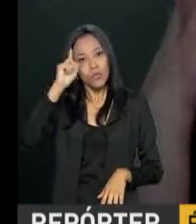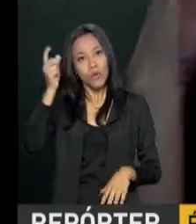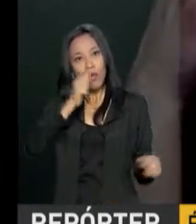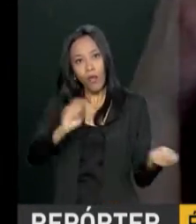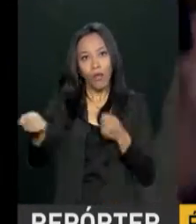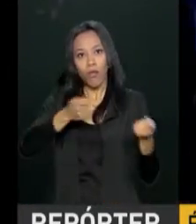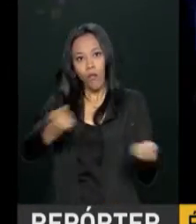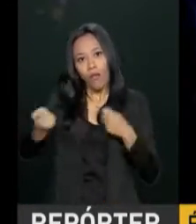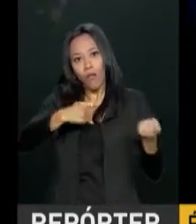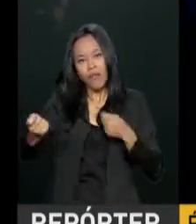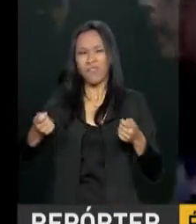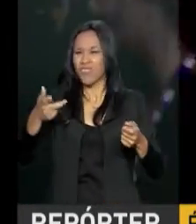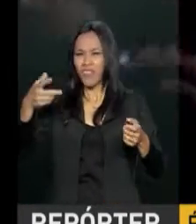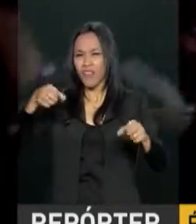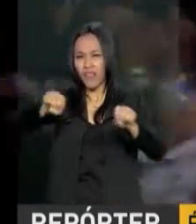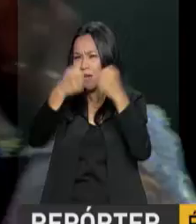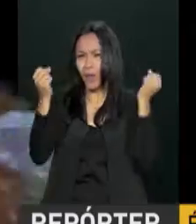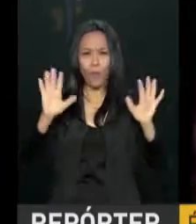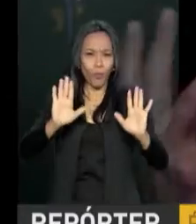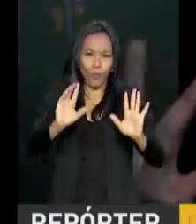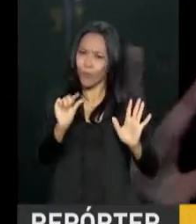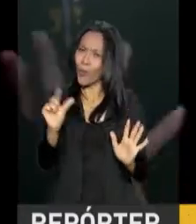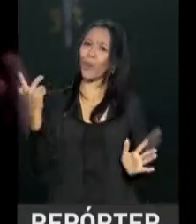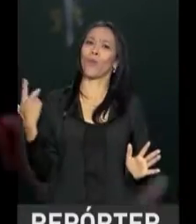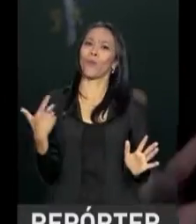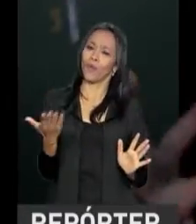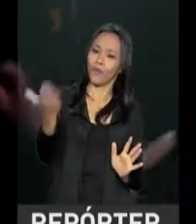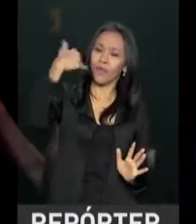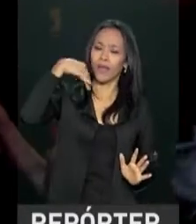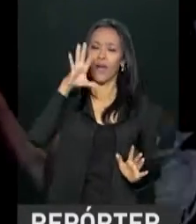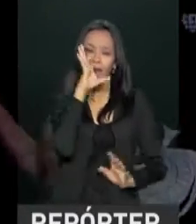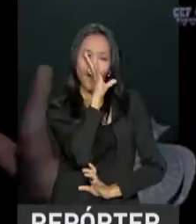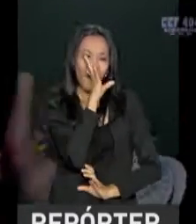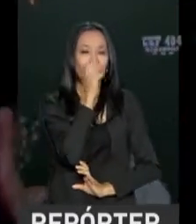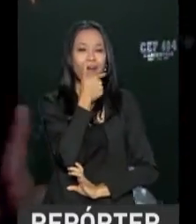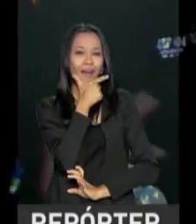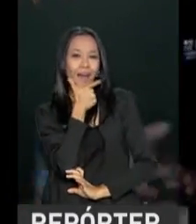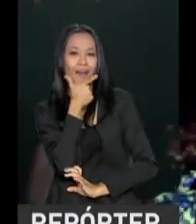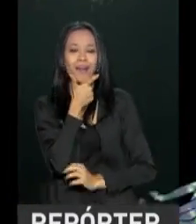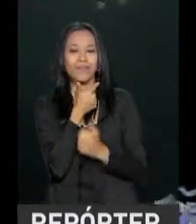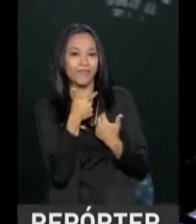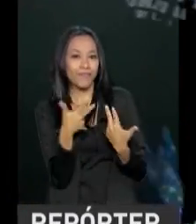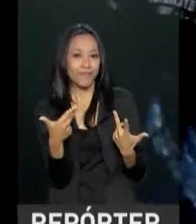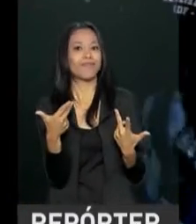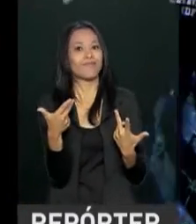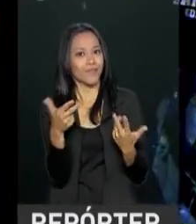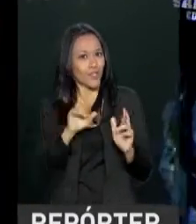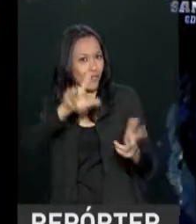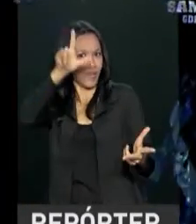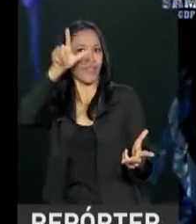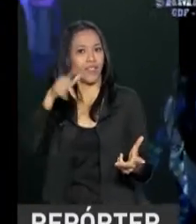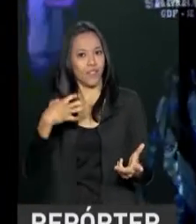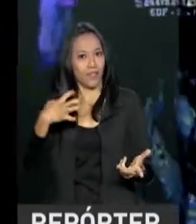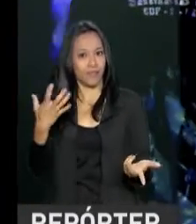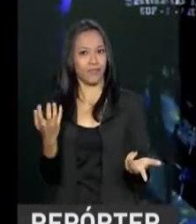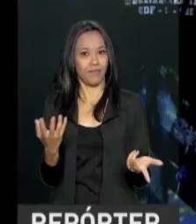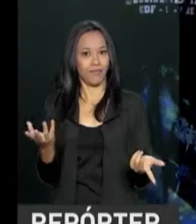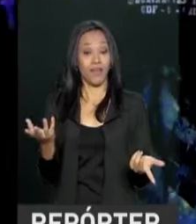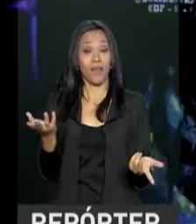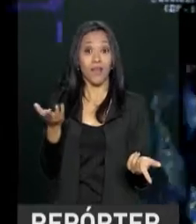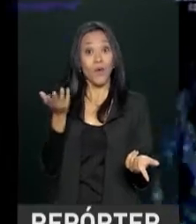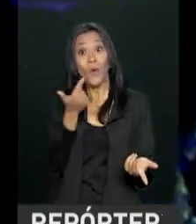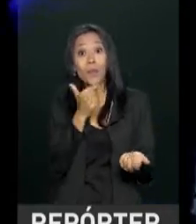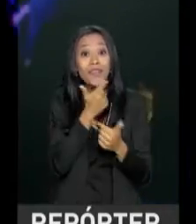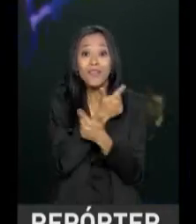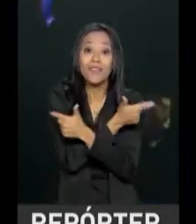transpor um pouco essa realidade, né? Abrir para elas uma nova possibilidade, né? De vida a partir